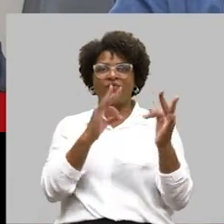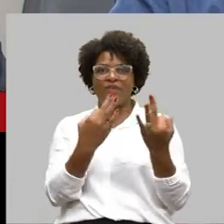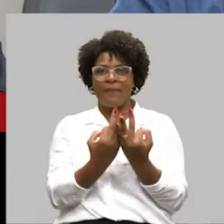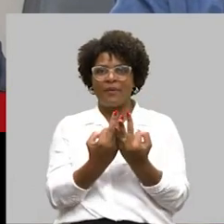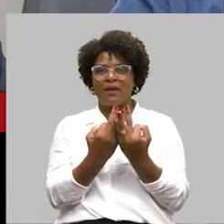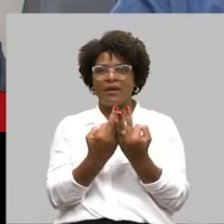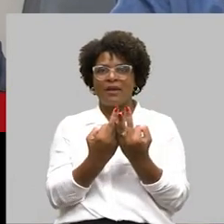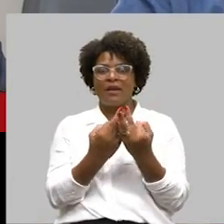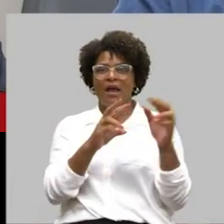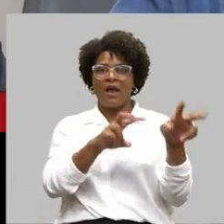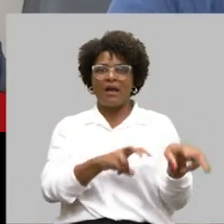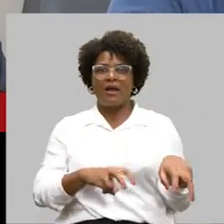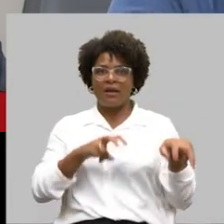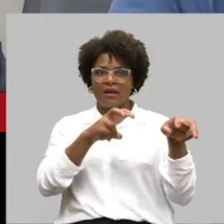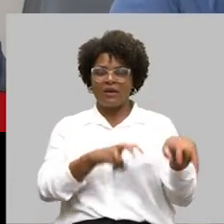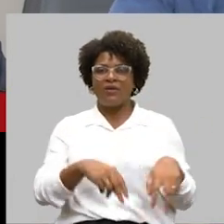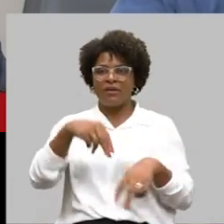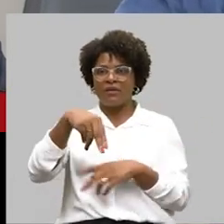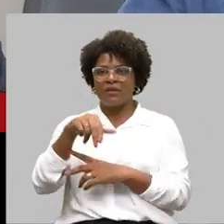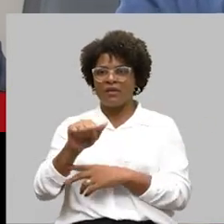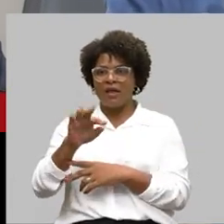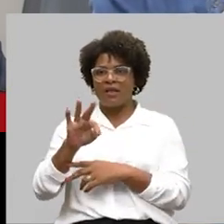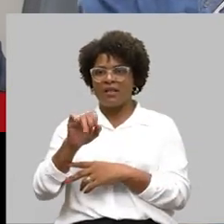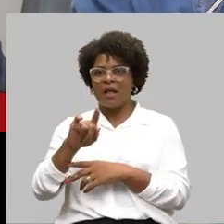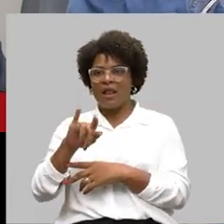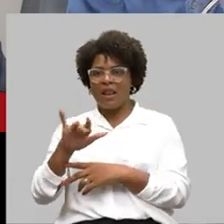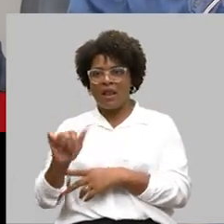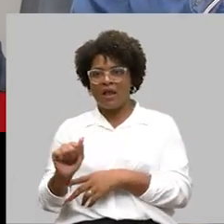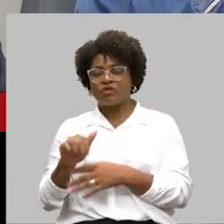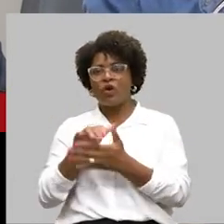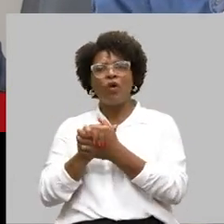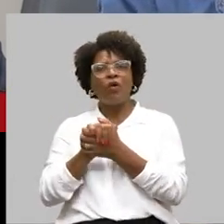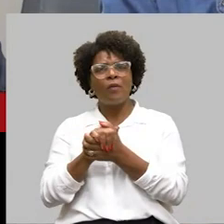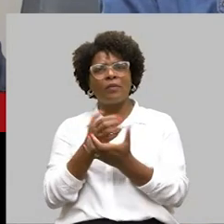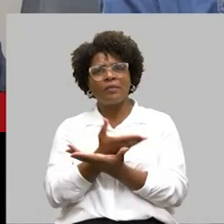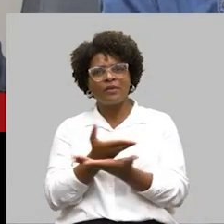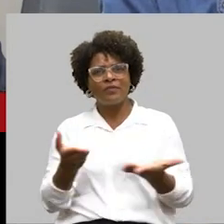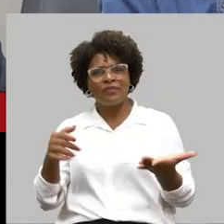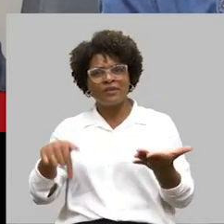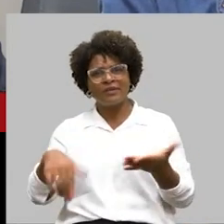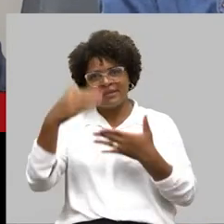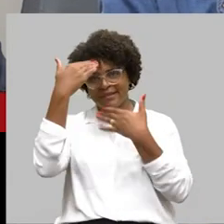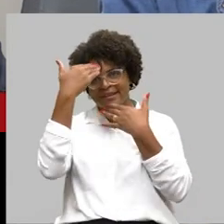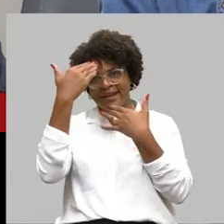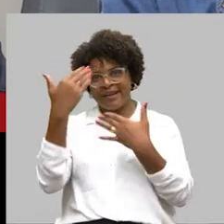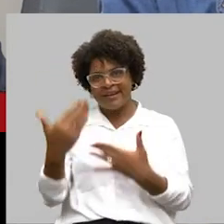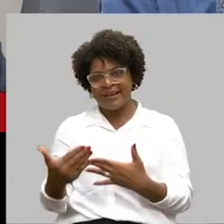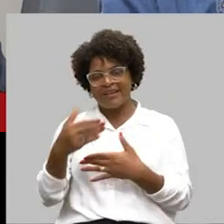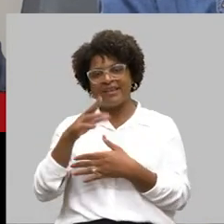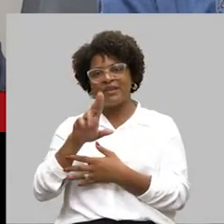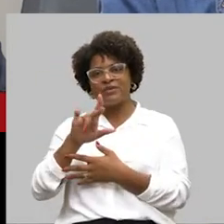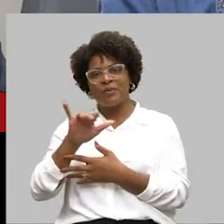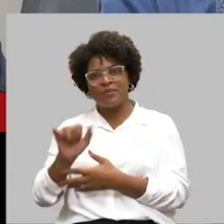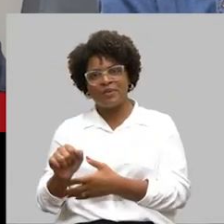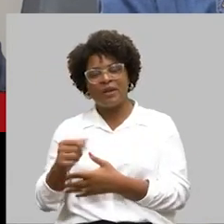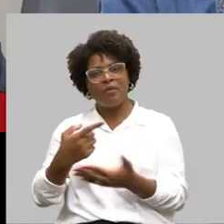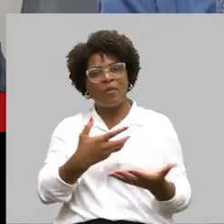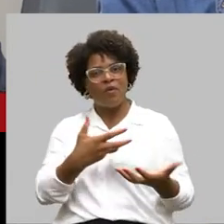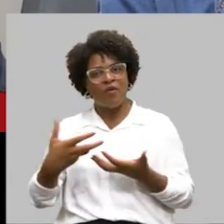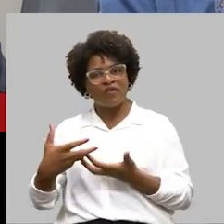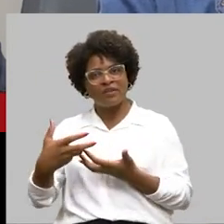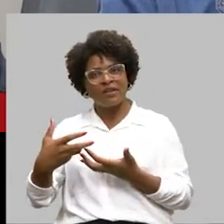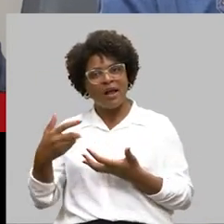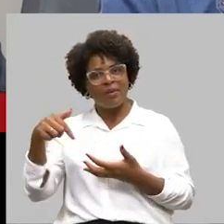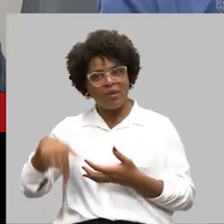quero cumprimentar a todos presentes na mesa e agradecer a Beatriz pelo convite de poder estar aqui representando Todos